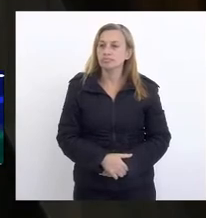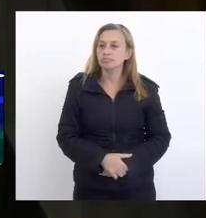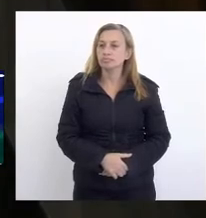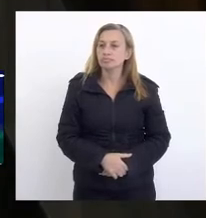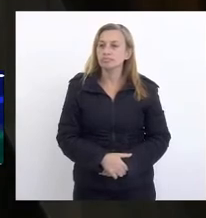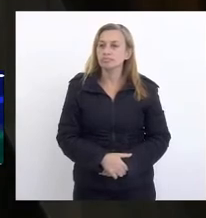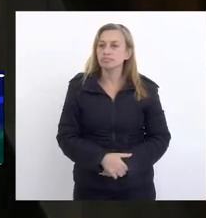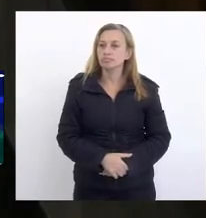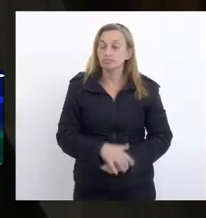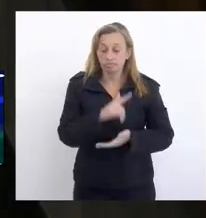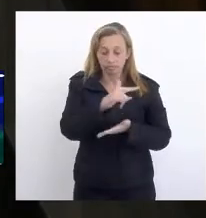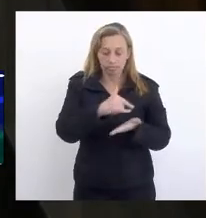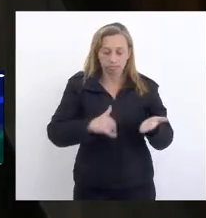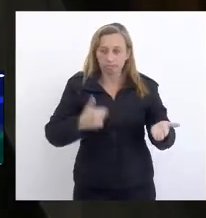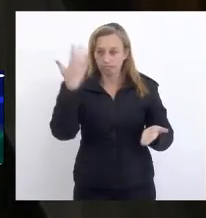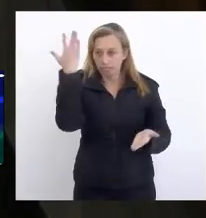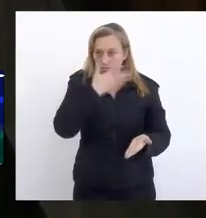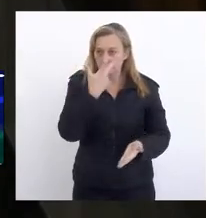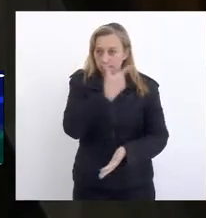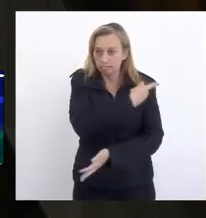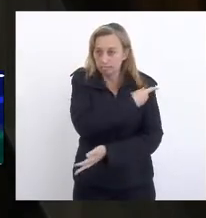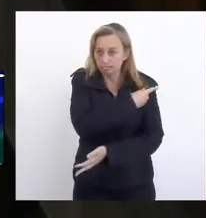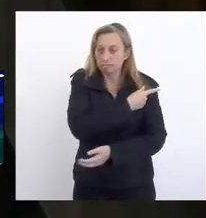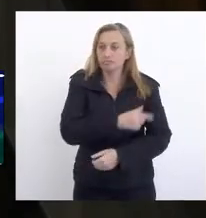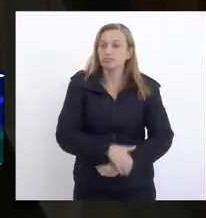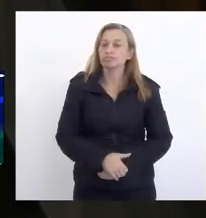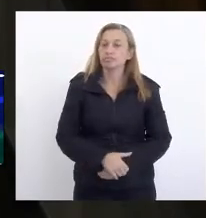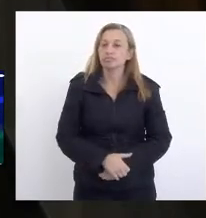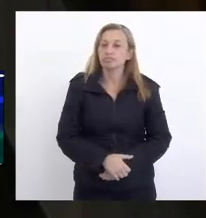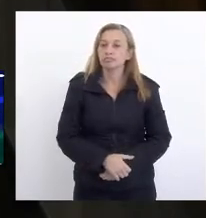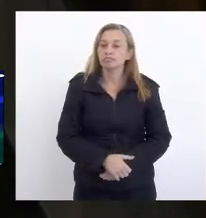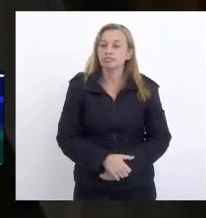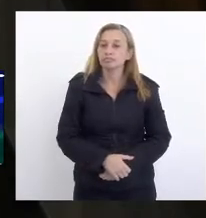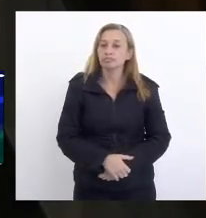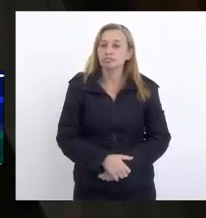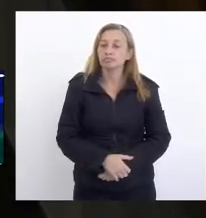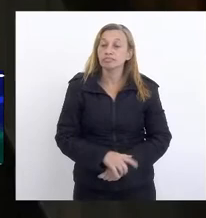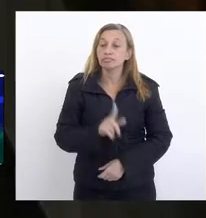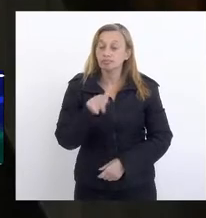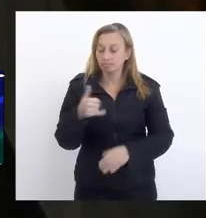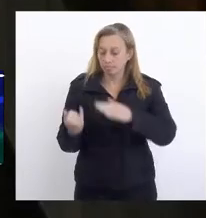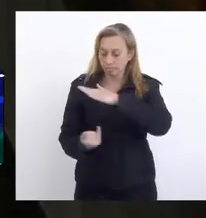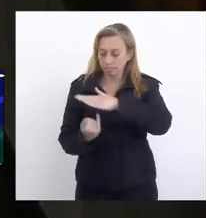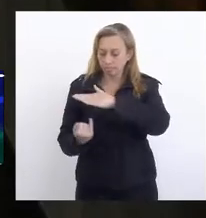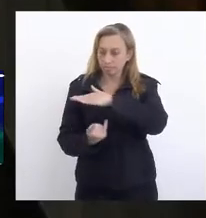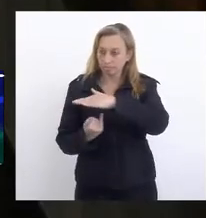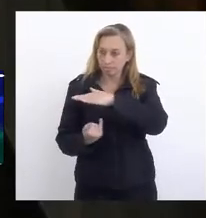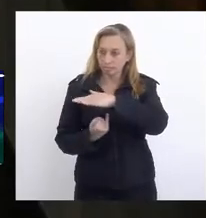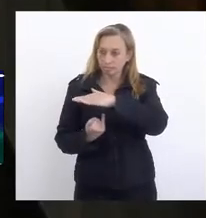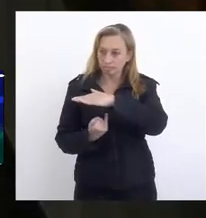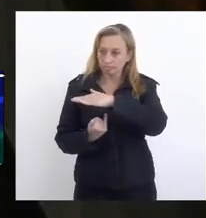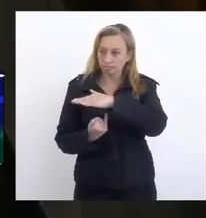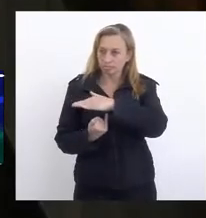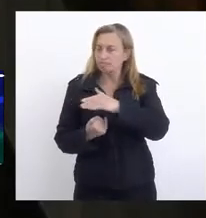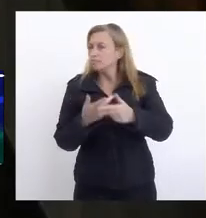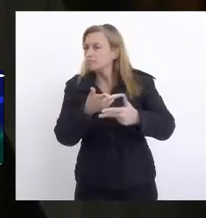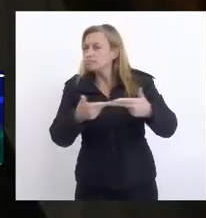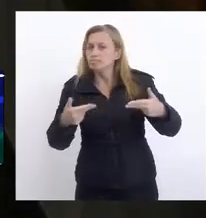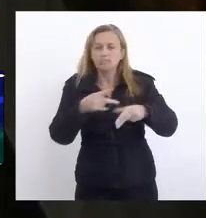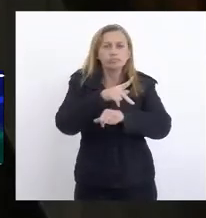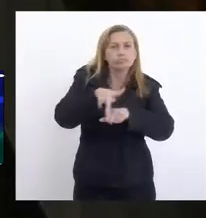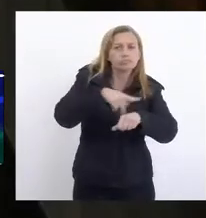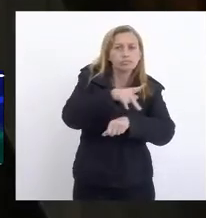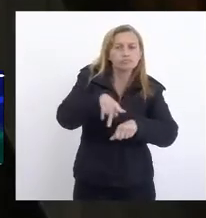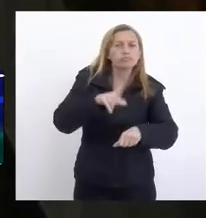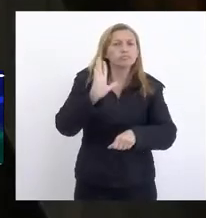O passaporte vacinal é um instituto que muitos países do mundo